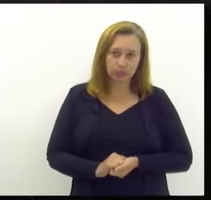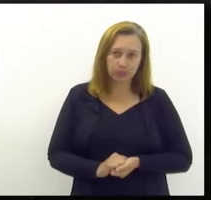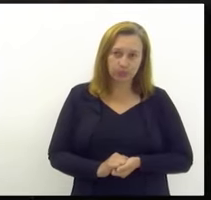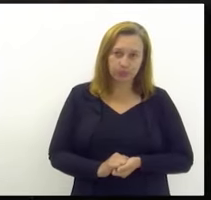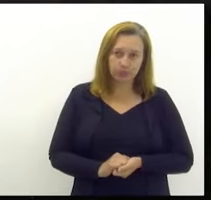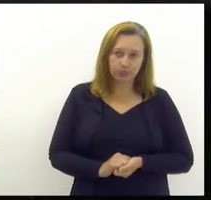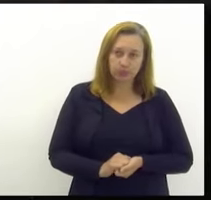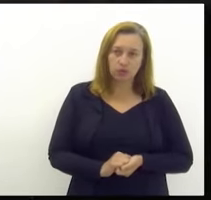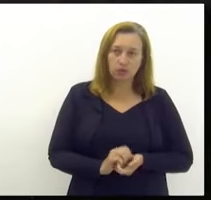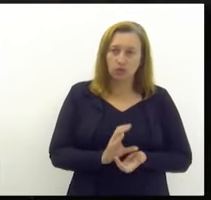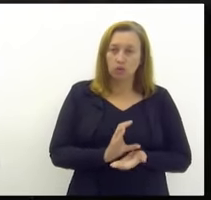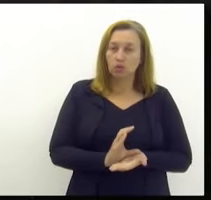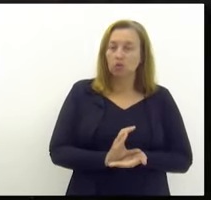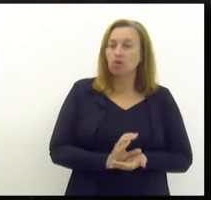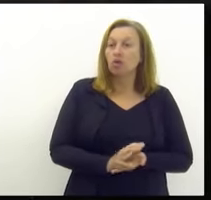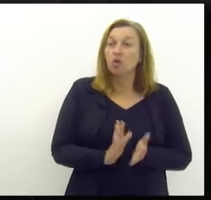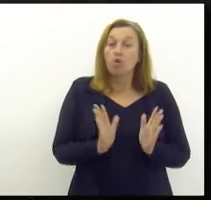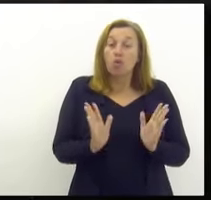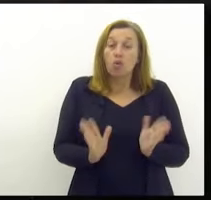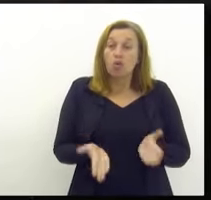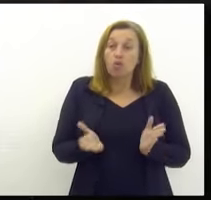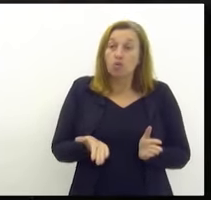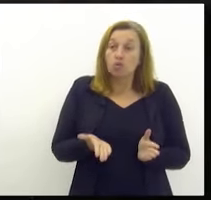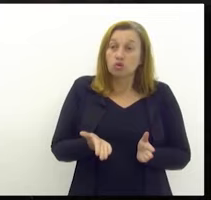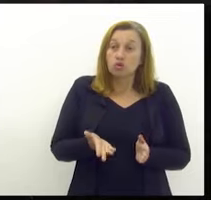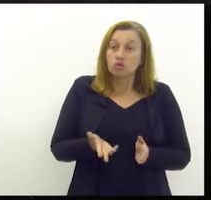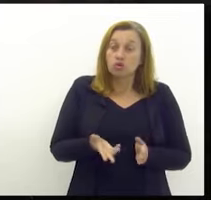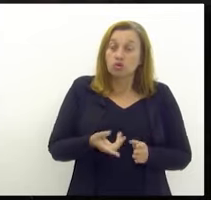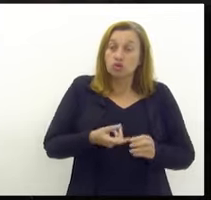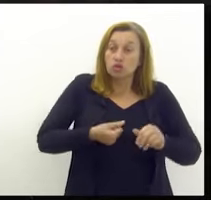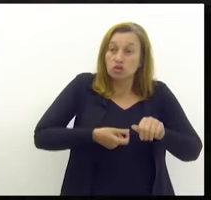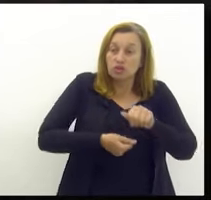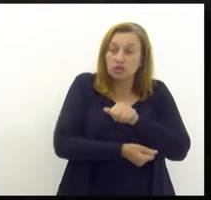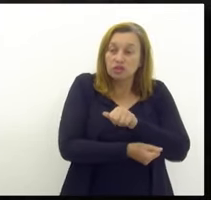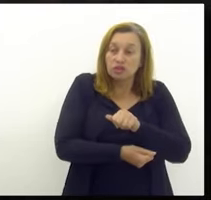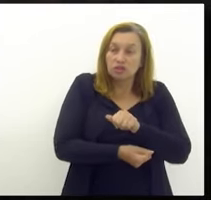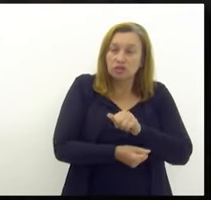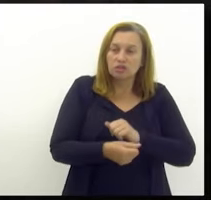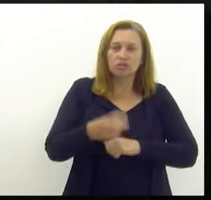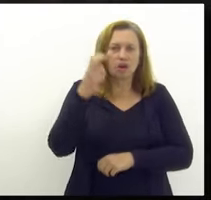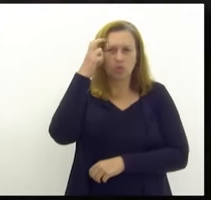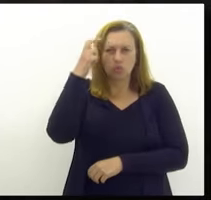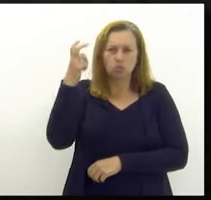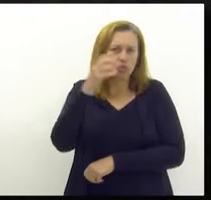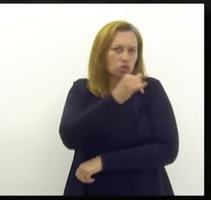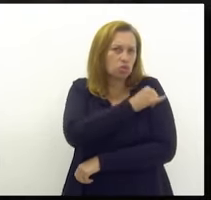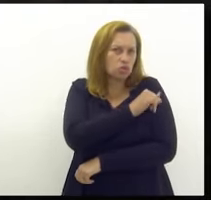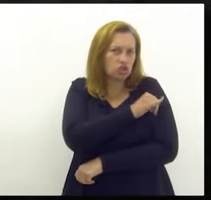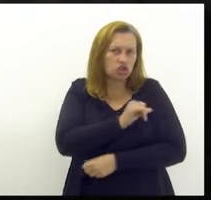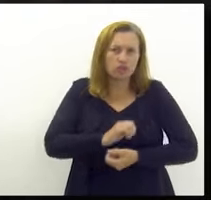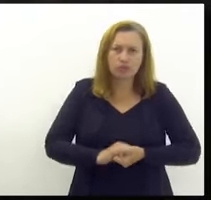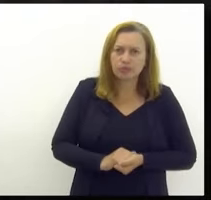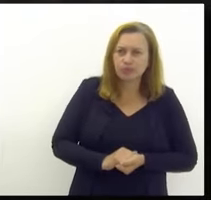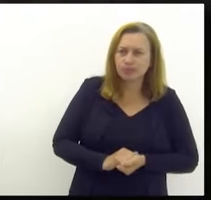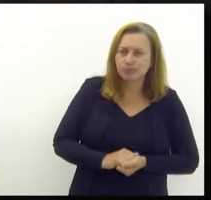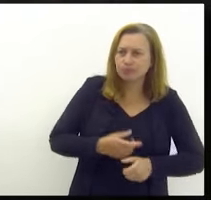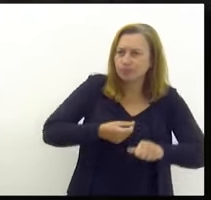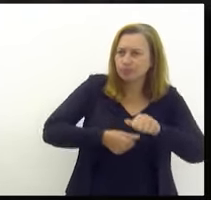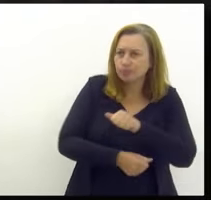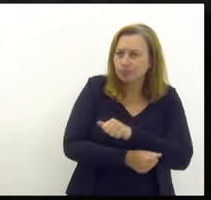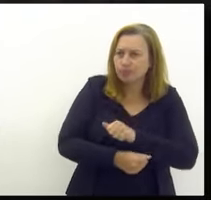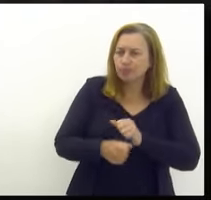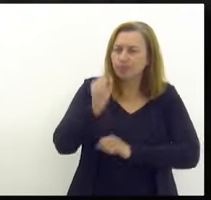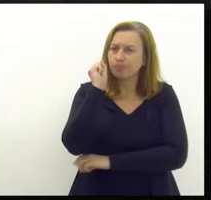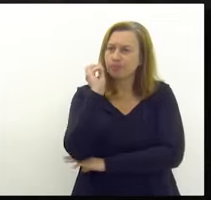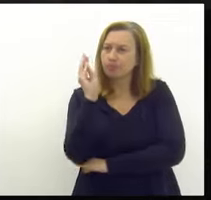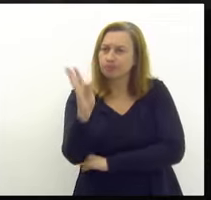recursos hoje que financiam grande parte da cultura do Rio de Janeiro que financiam grande parte do meio